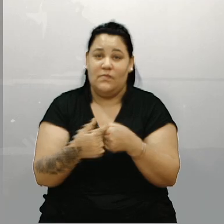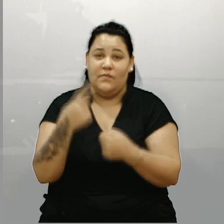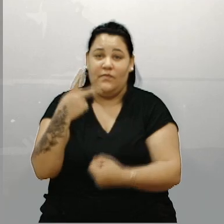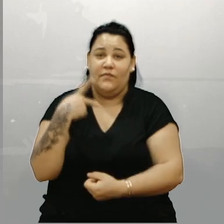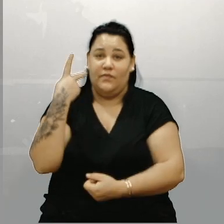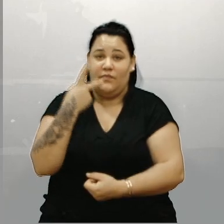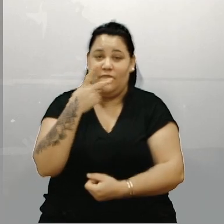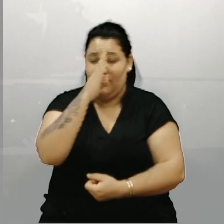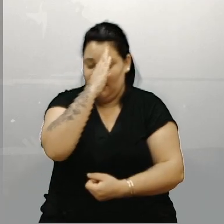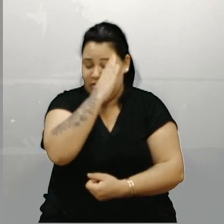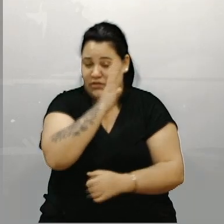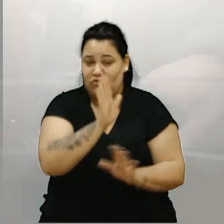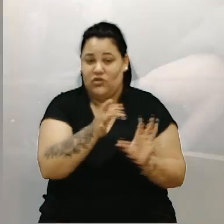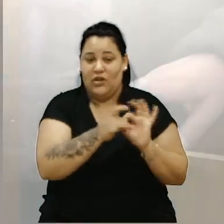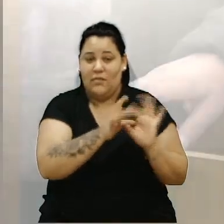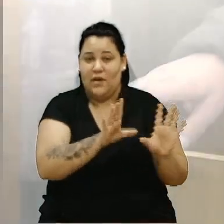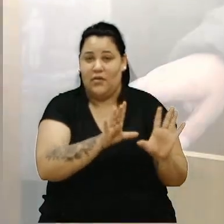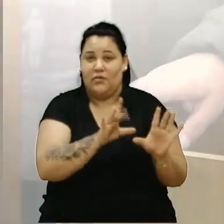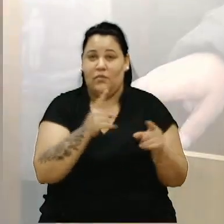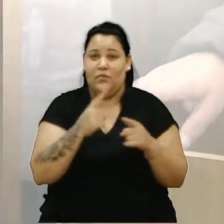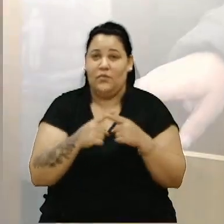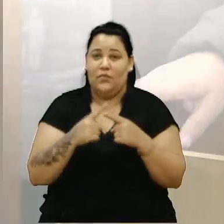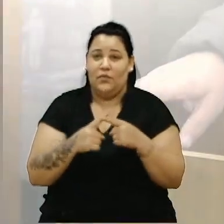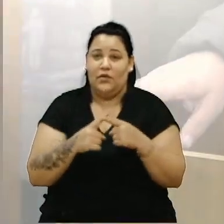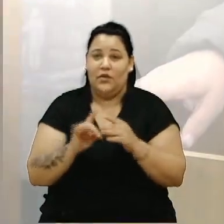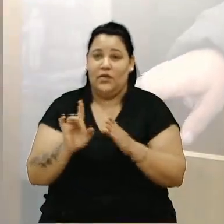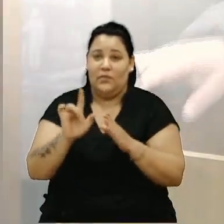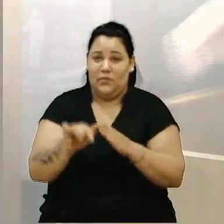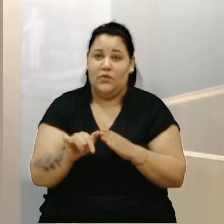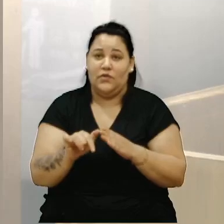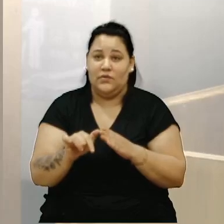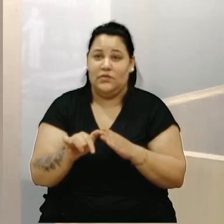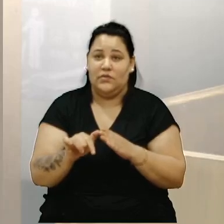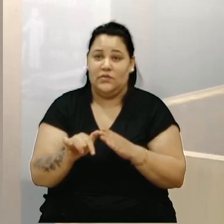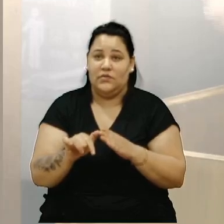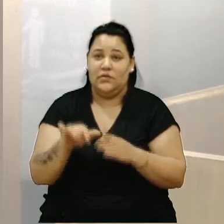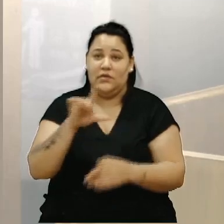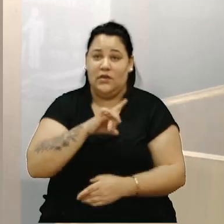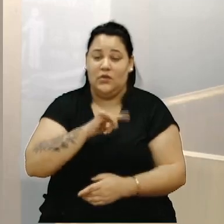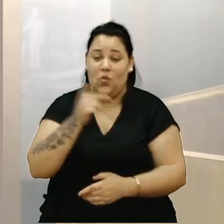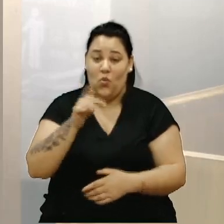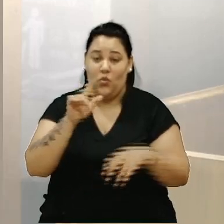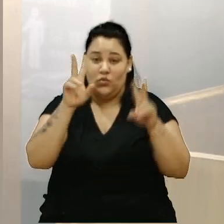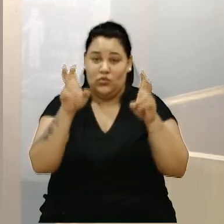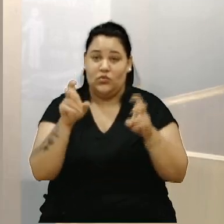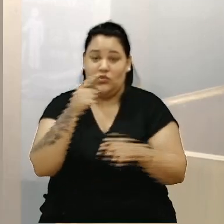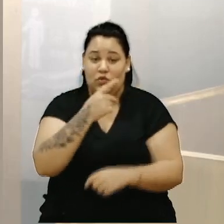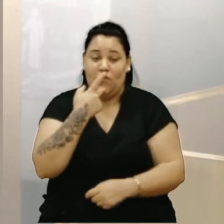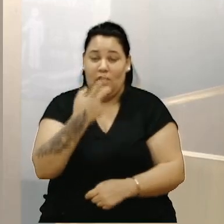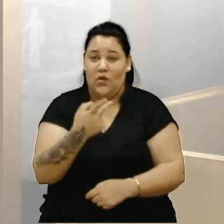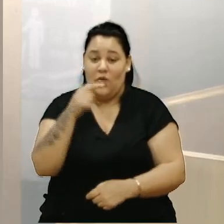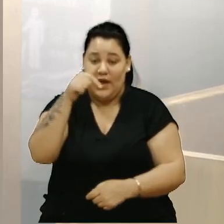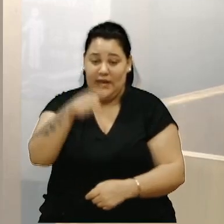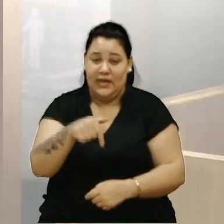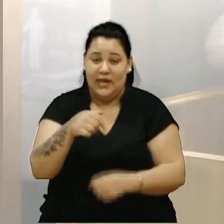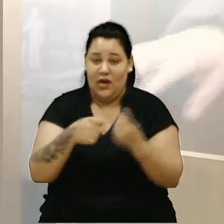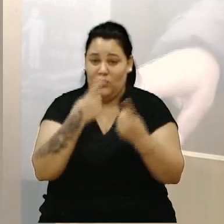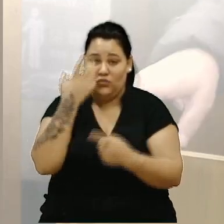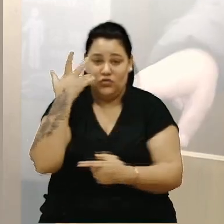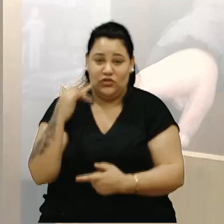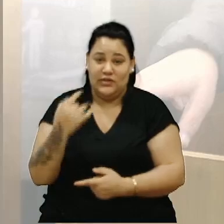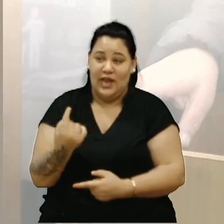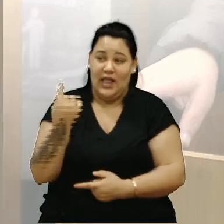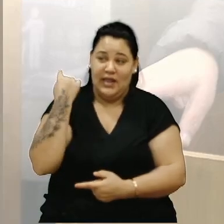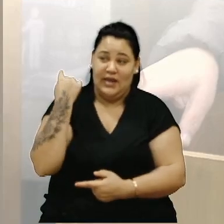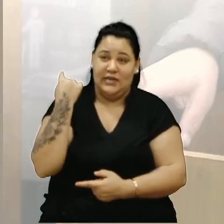já lhe concedeu uma parte, porque eu vou lhe conceder uma parte depois posterior, porque eu tenho outra pauta que o senhor também citou aqui dias atrás, que o senhor também está na